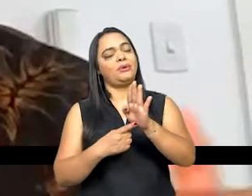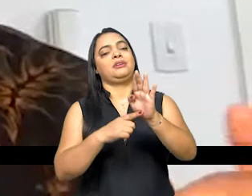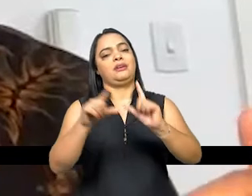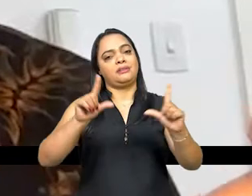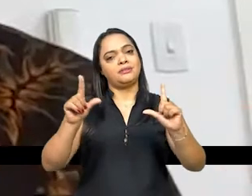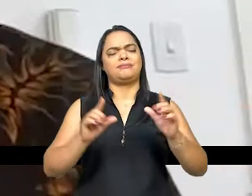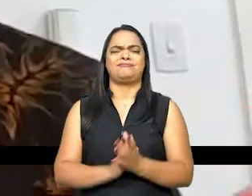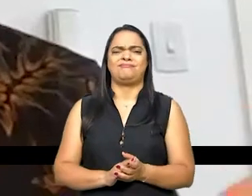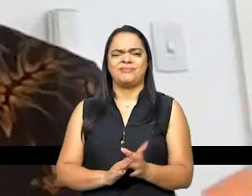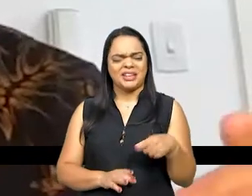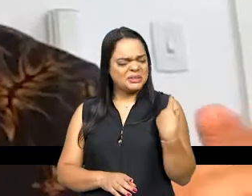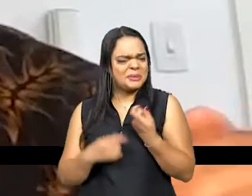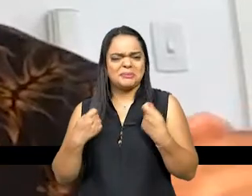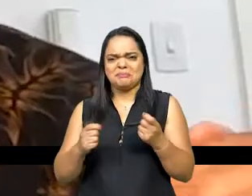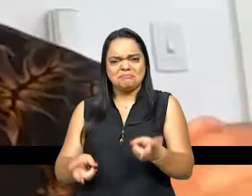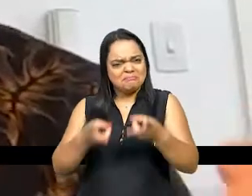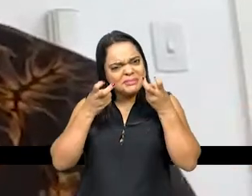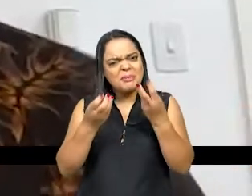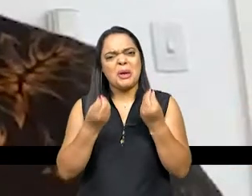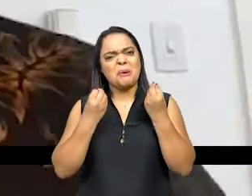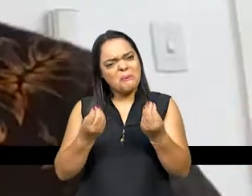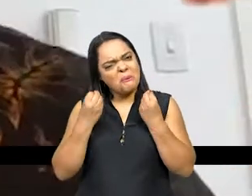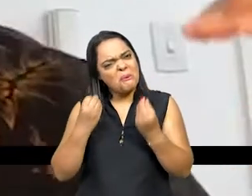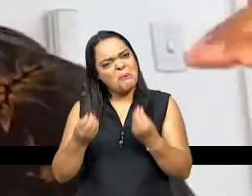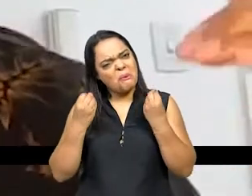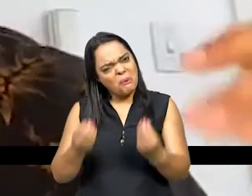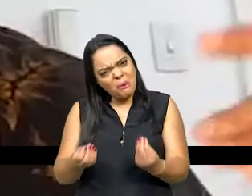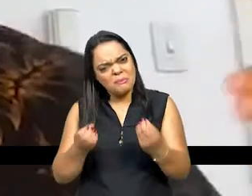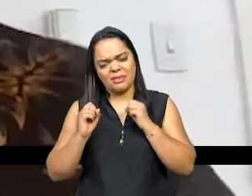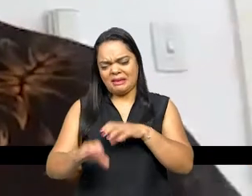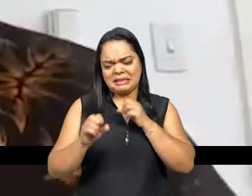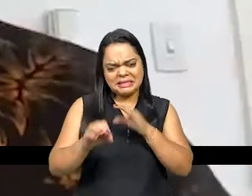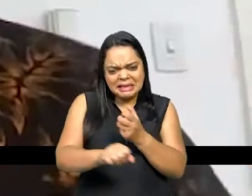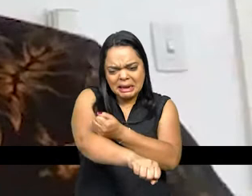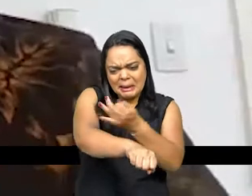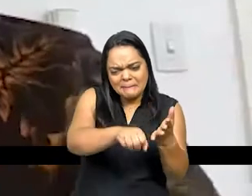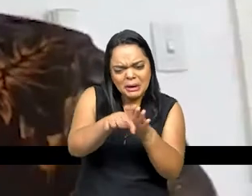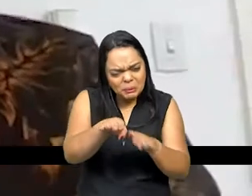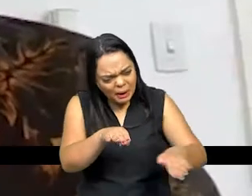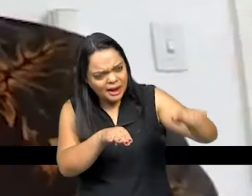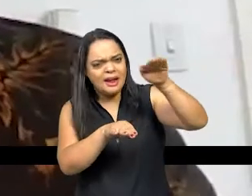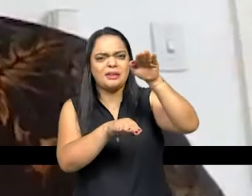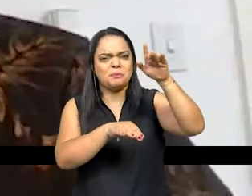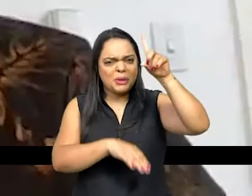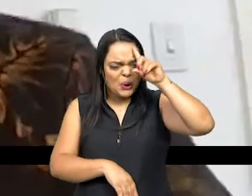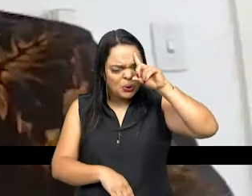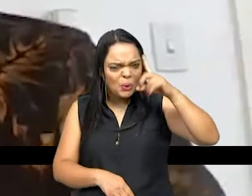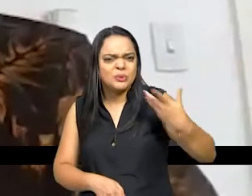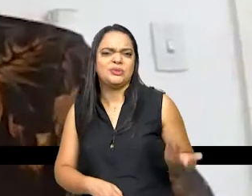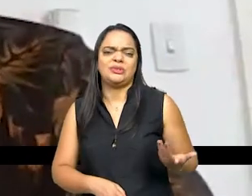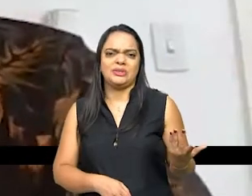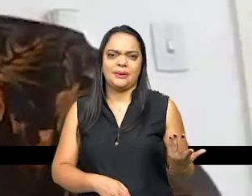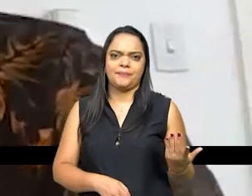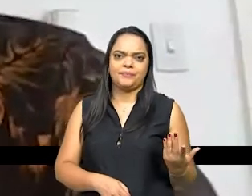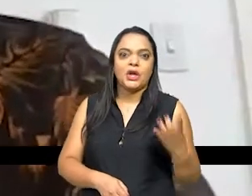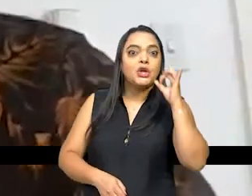quão disseminada é a noção de supremacia branca no cotidiano, e não apenas quando o grupo neonazista